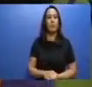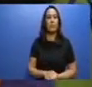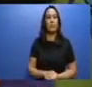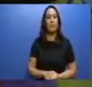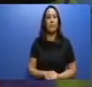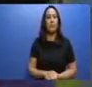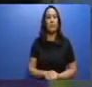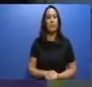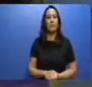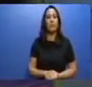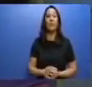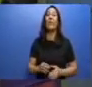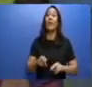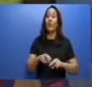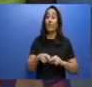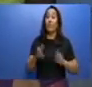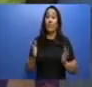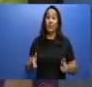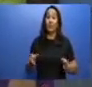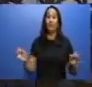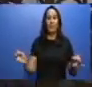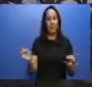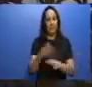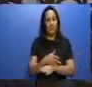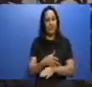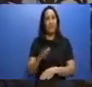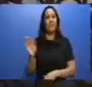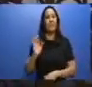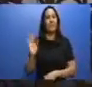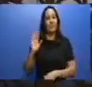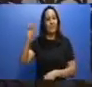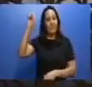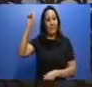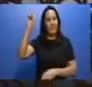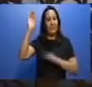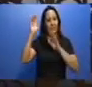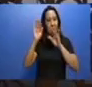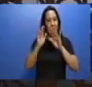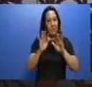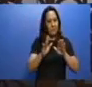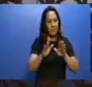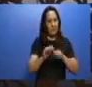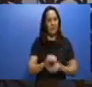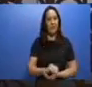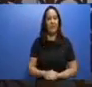Por hoje é só. Fiquem com Deus e até a próxima aula.